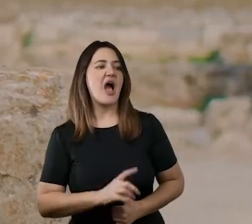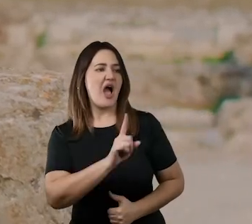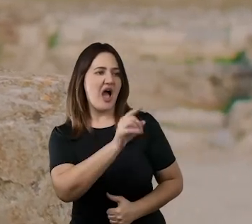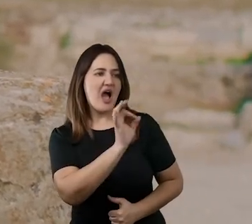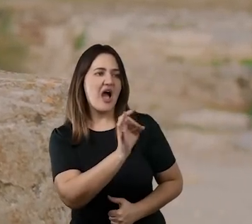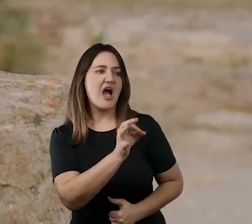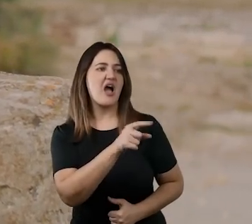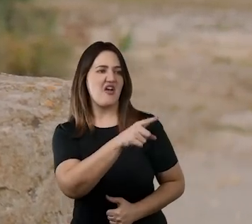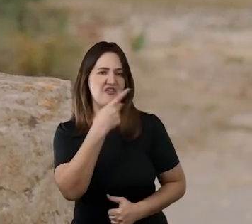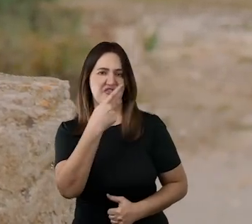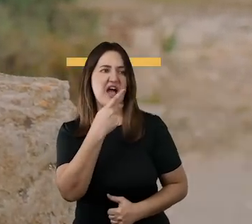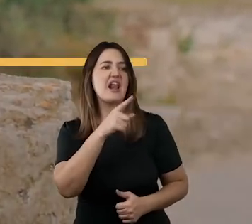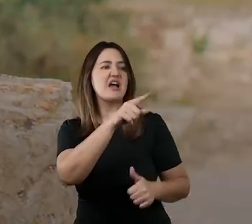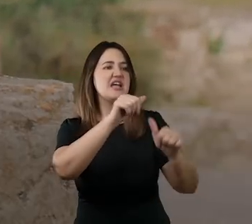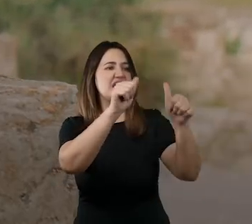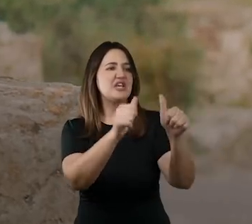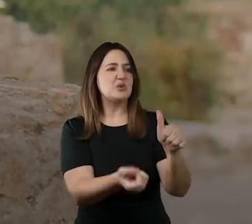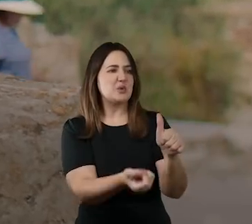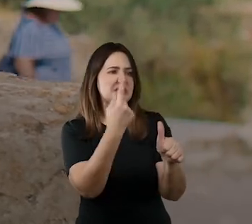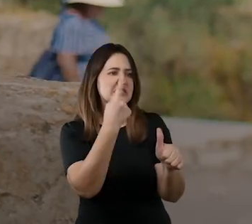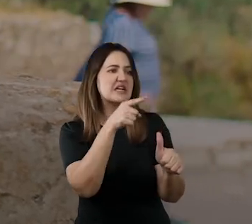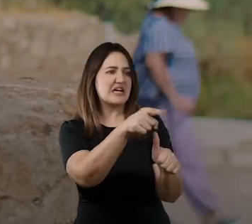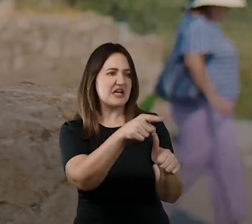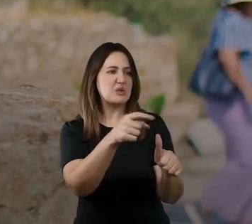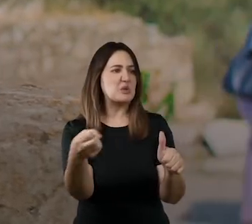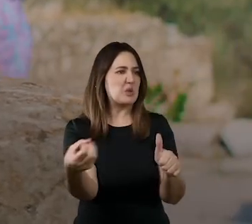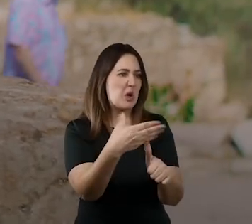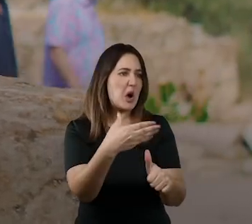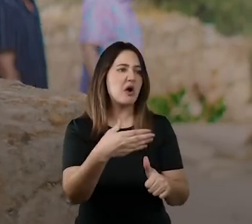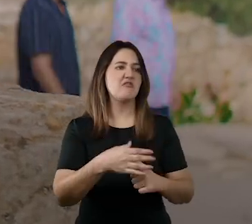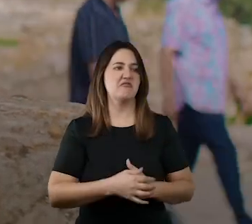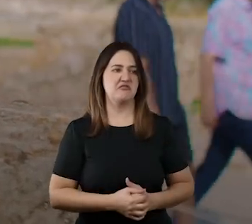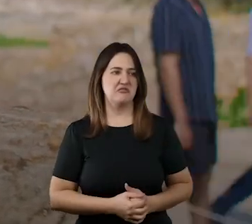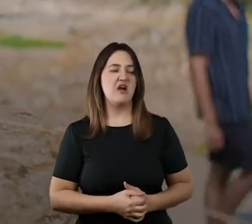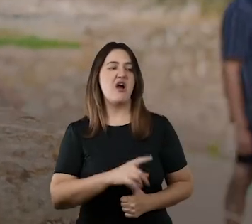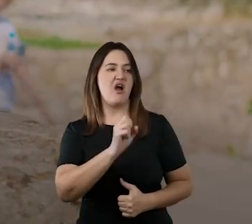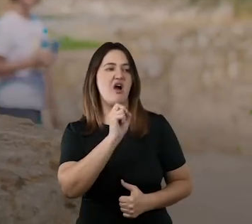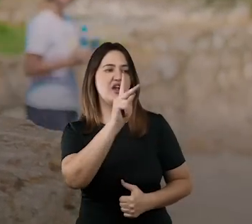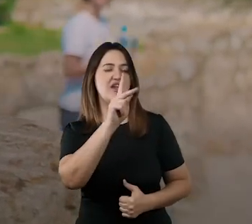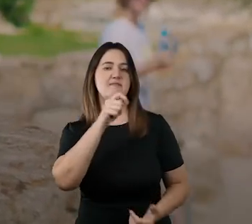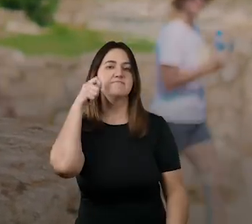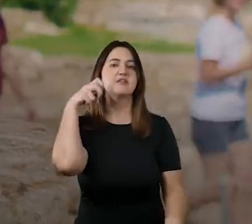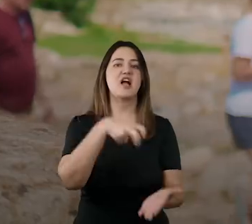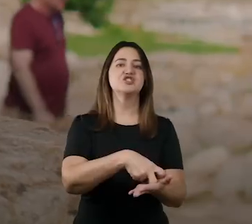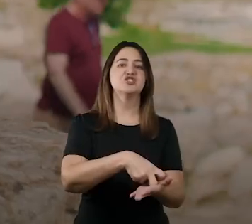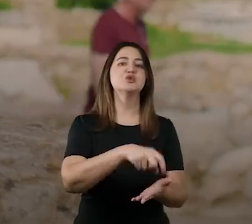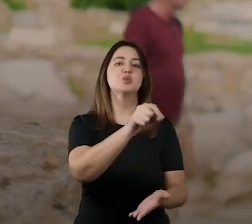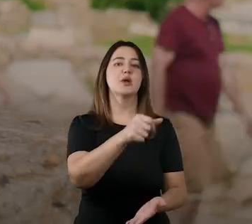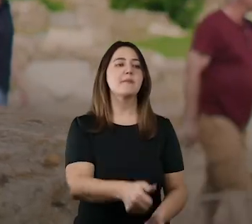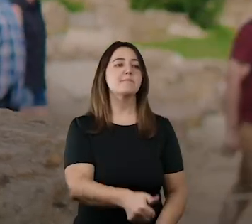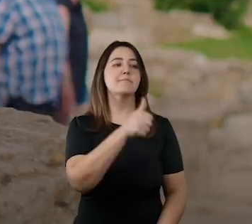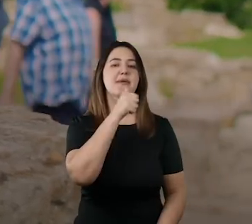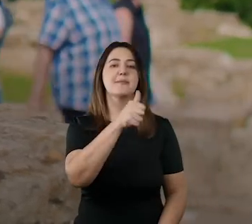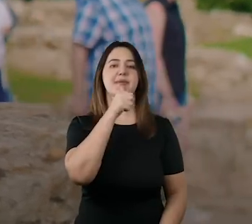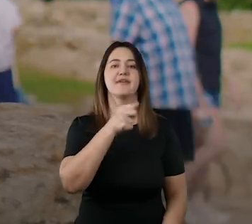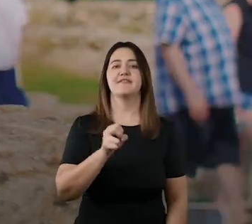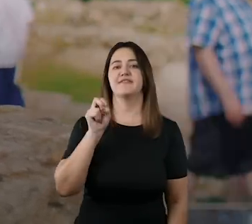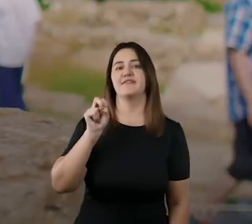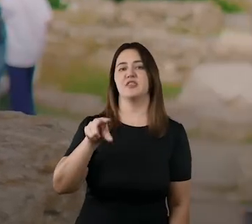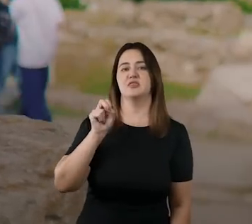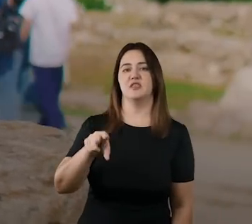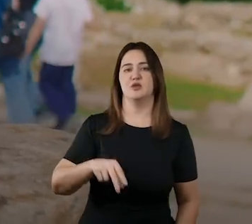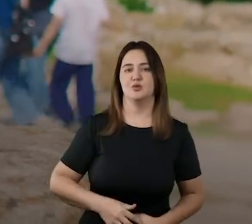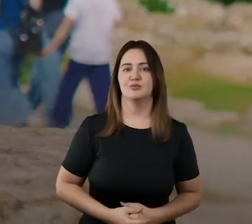de divindade que ninguém conhecia, e também por ser um corruptor da juventude. Ora, quando diz que Paulo também pregava